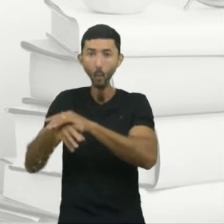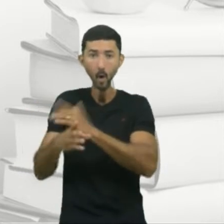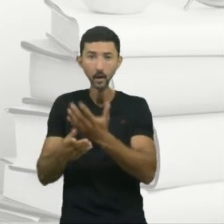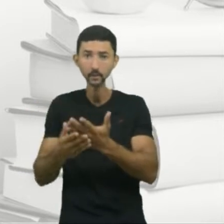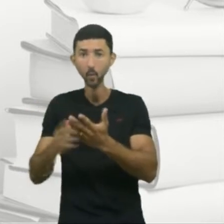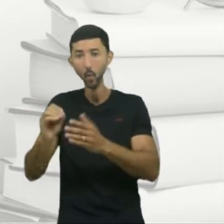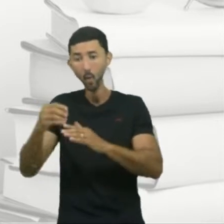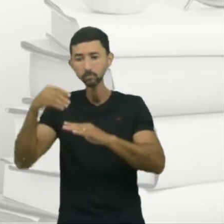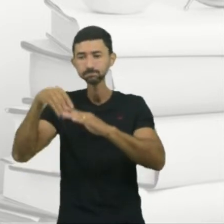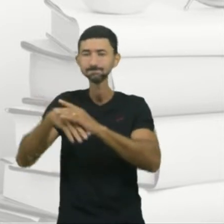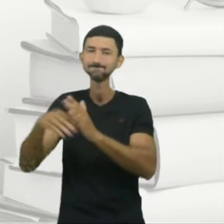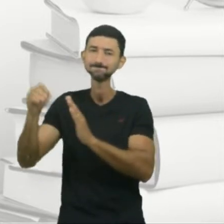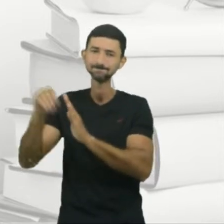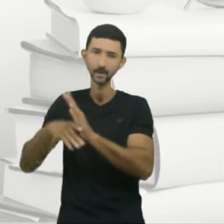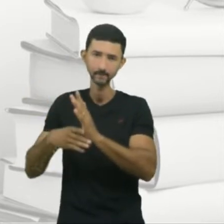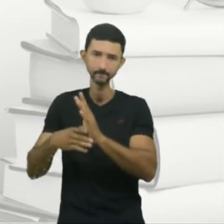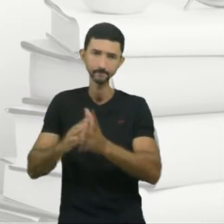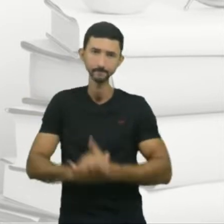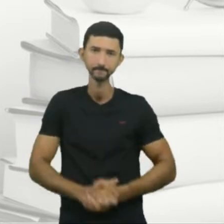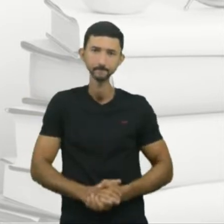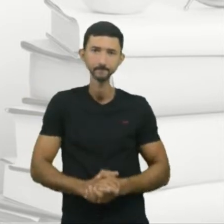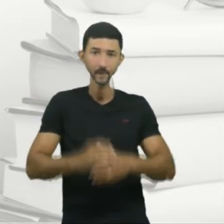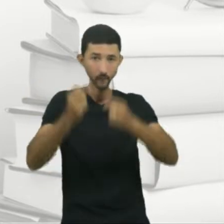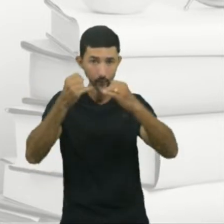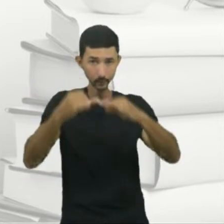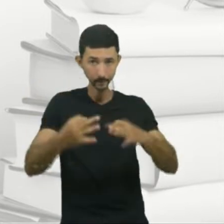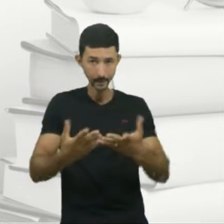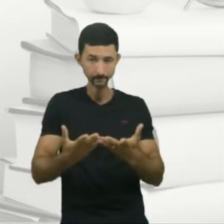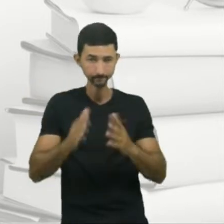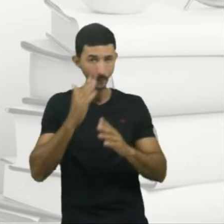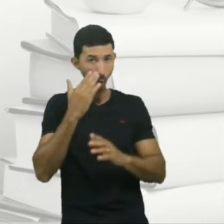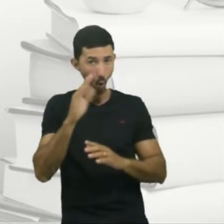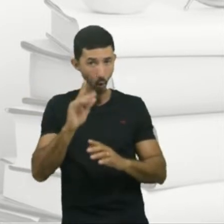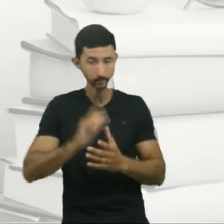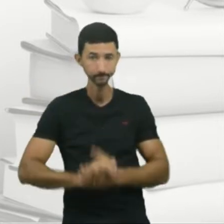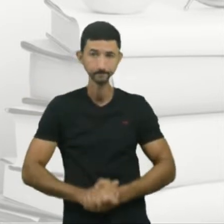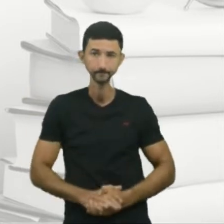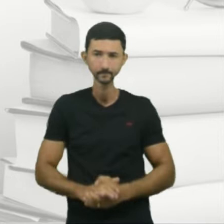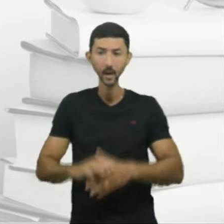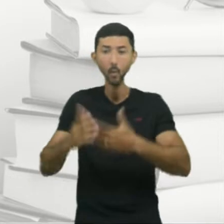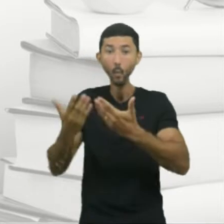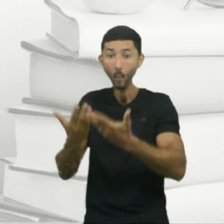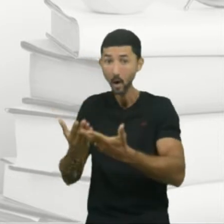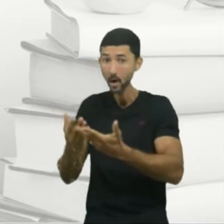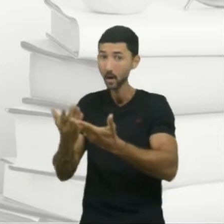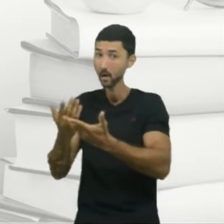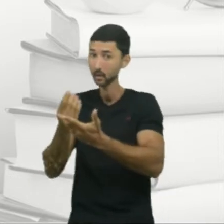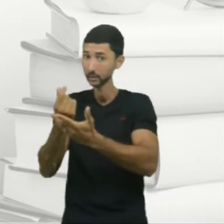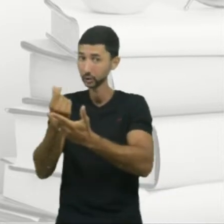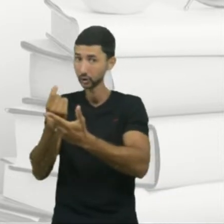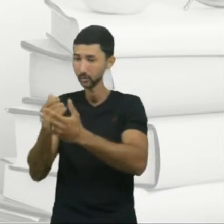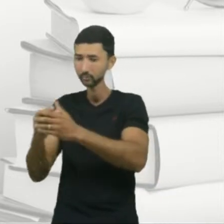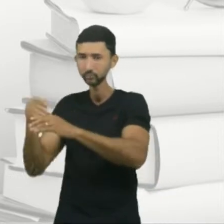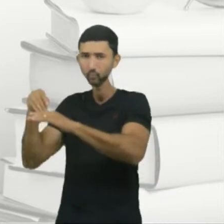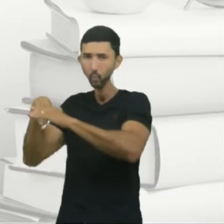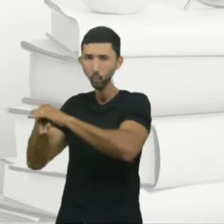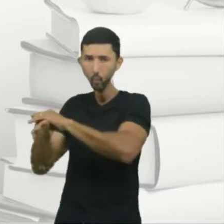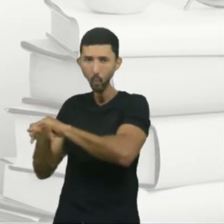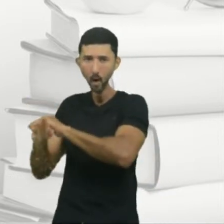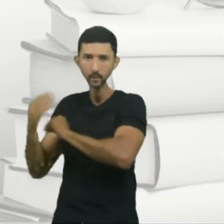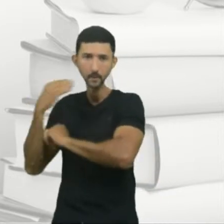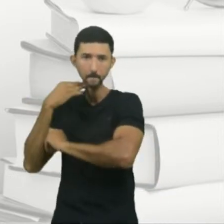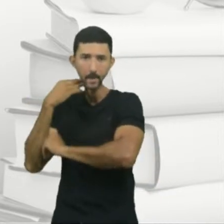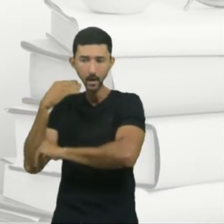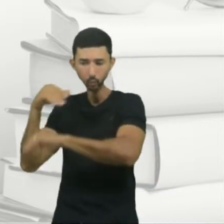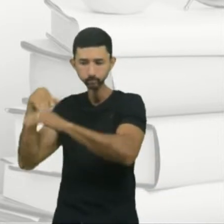que o depósito foi realizado. Eu explico para você. Quando você deposita o dinheiro na